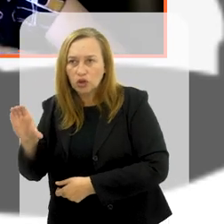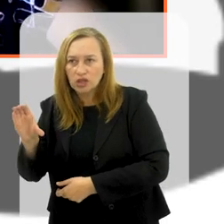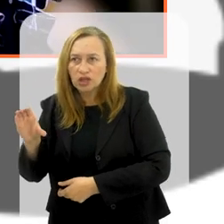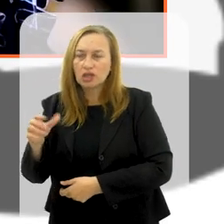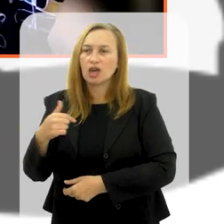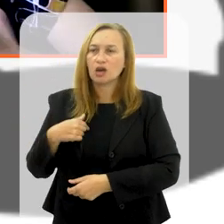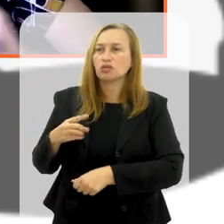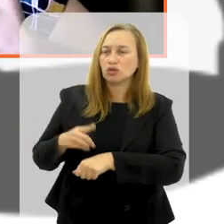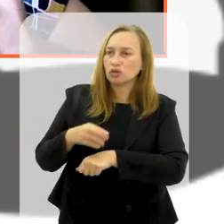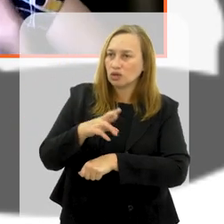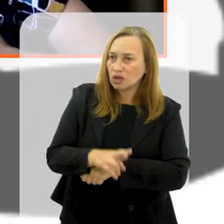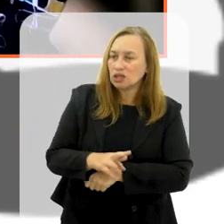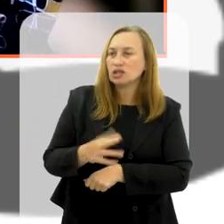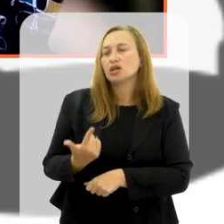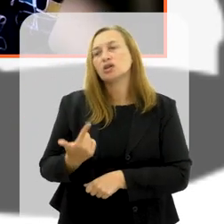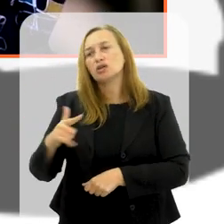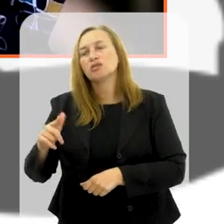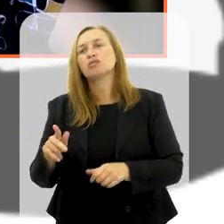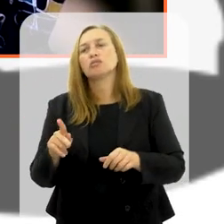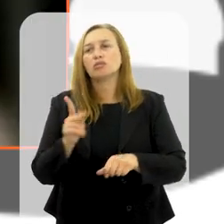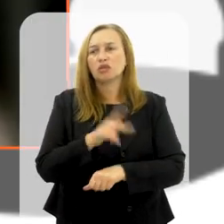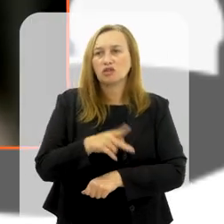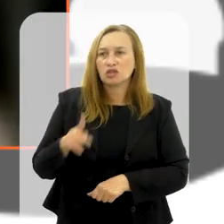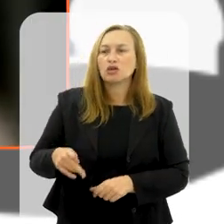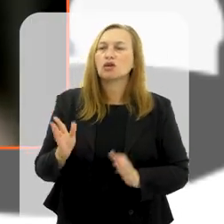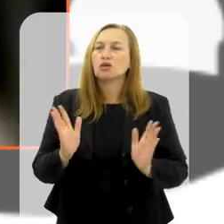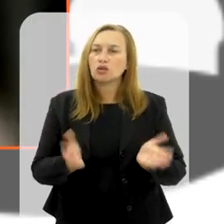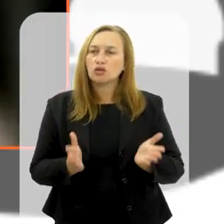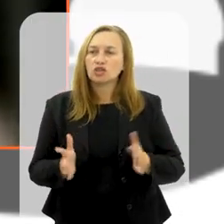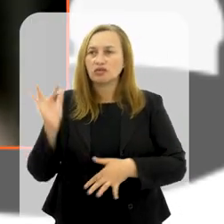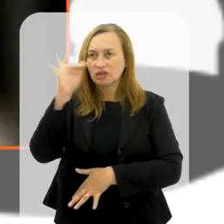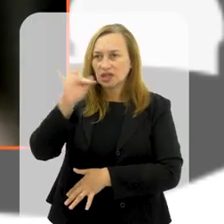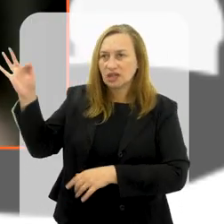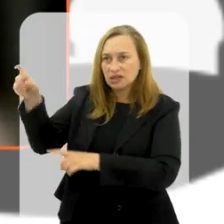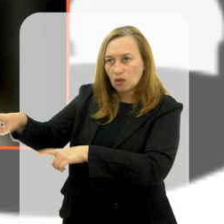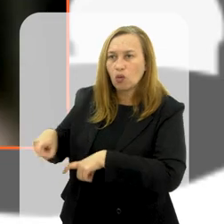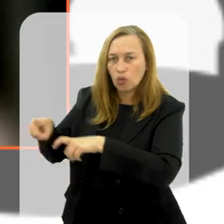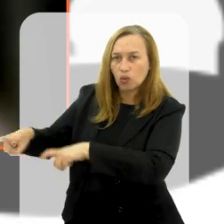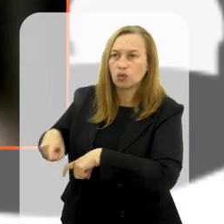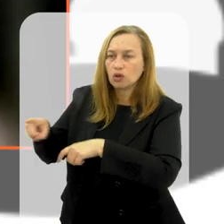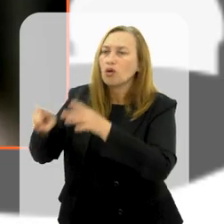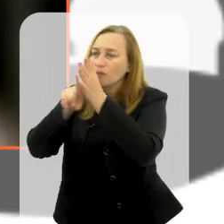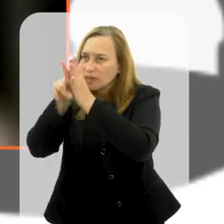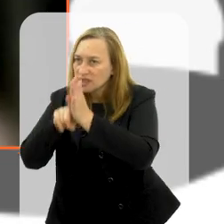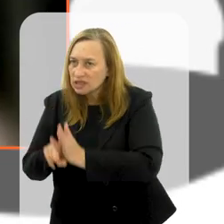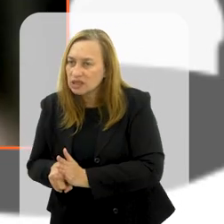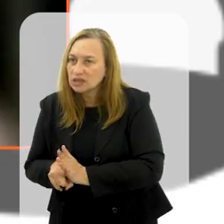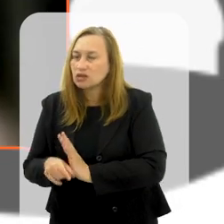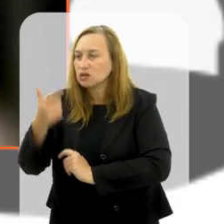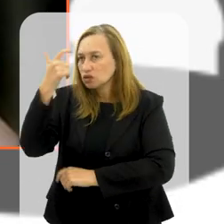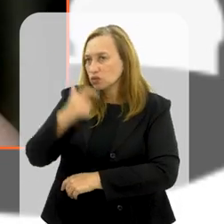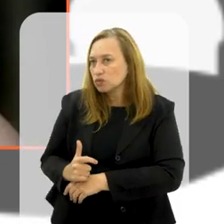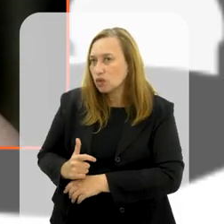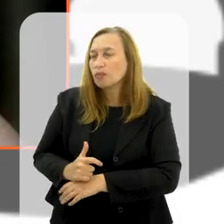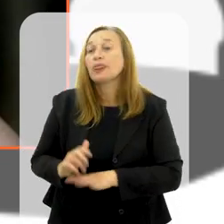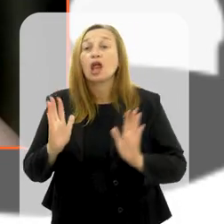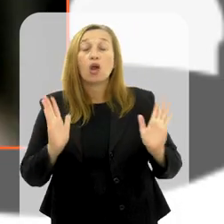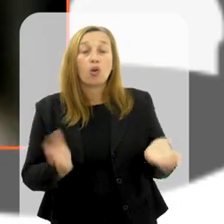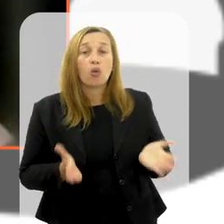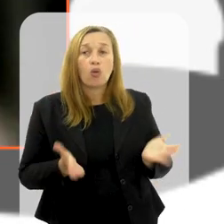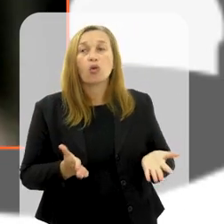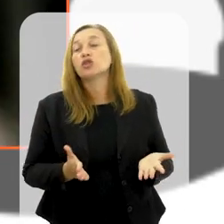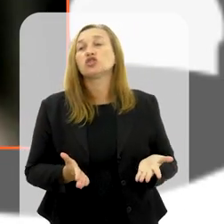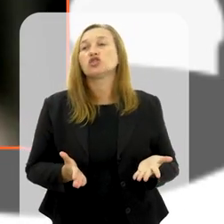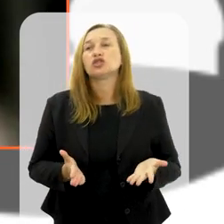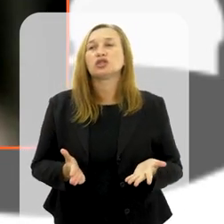vim como doutoranda, depois professora, e hoje estou na Federal Rural, mas fico como pesquisadora no BRICS Policy Center.